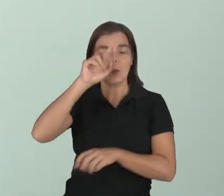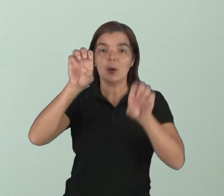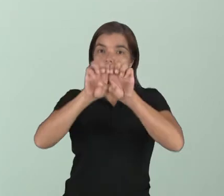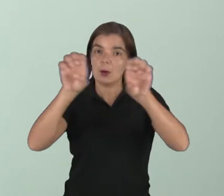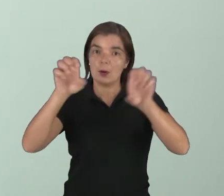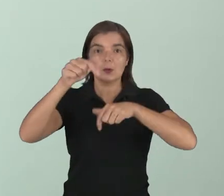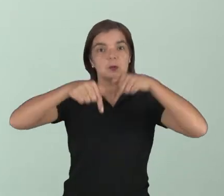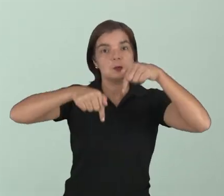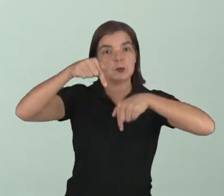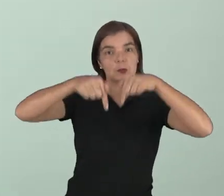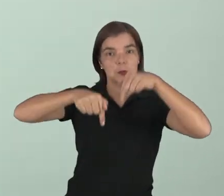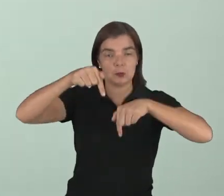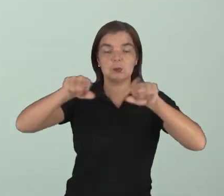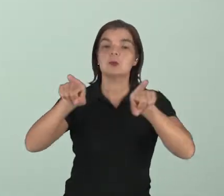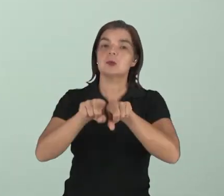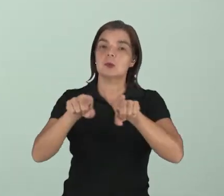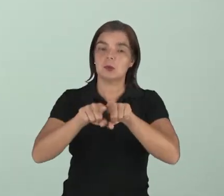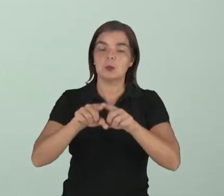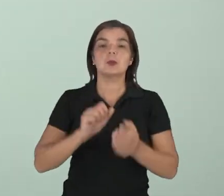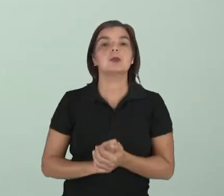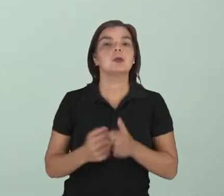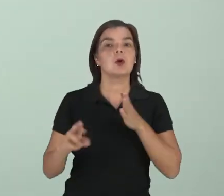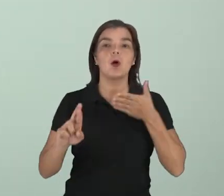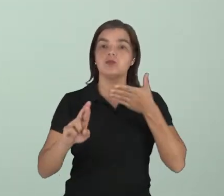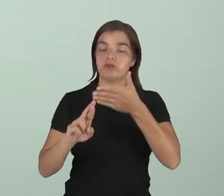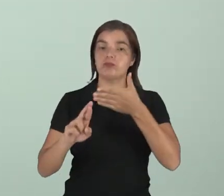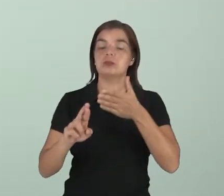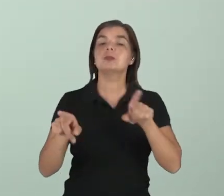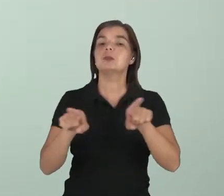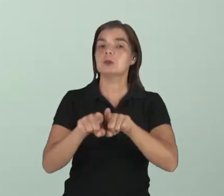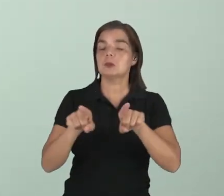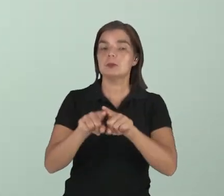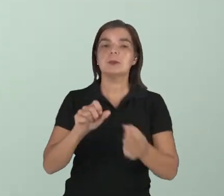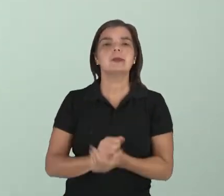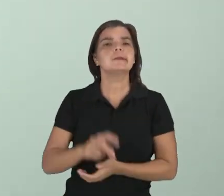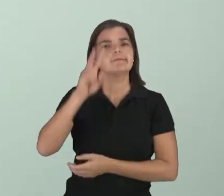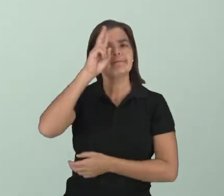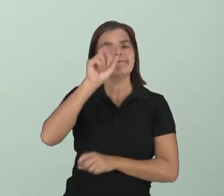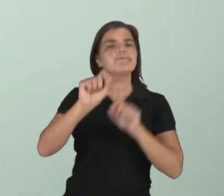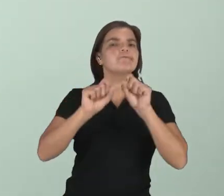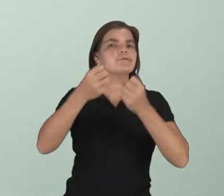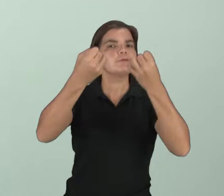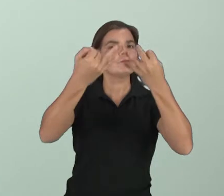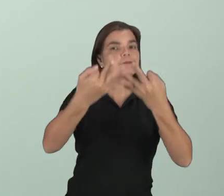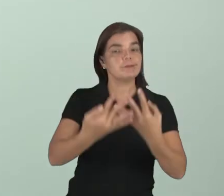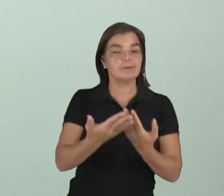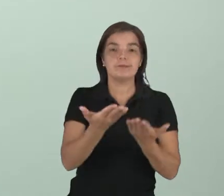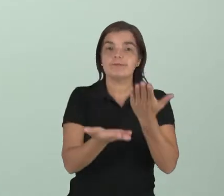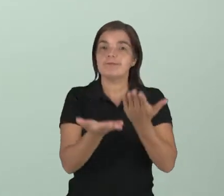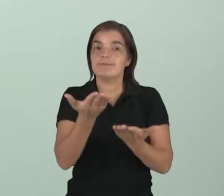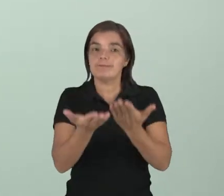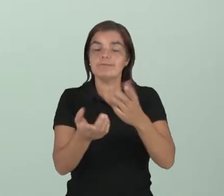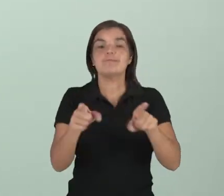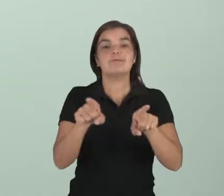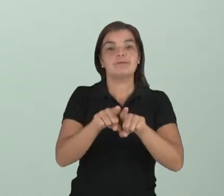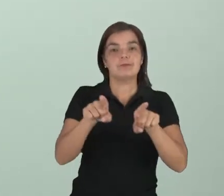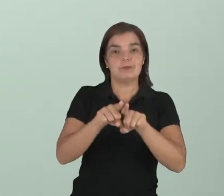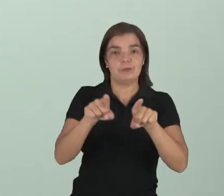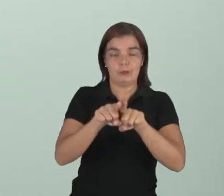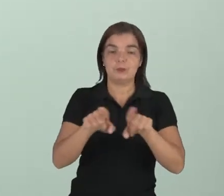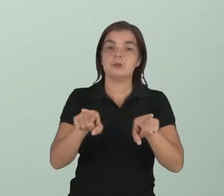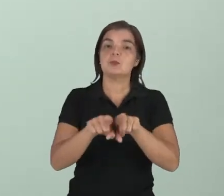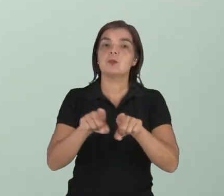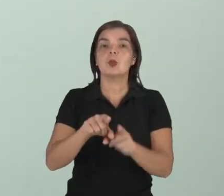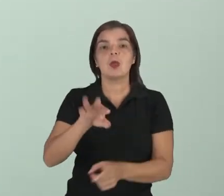equações químicas, que é a simbologia da química para representar uma reação. E vamos relembrar também conceitos como balanceamento,